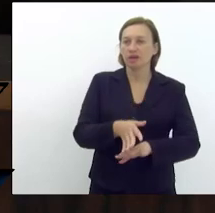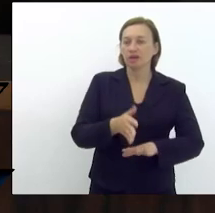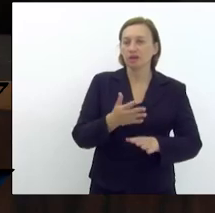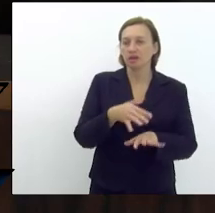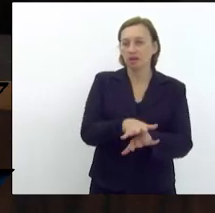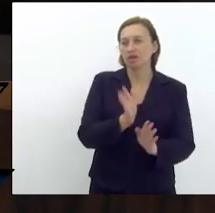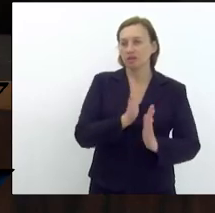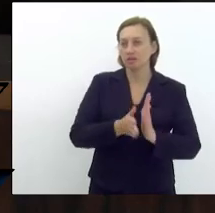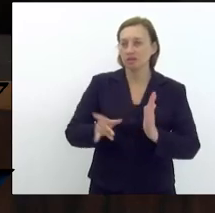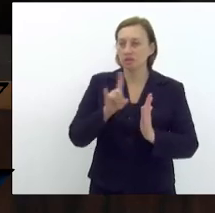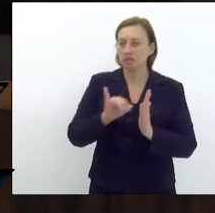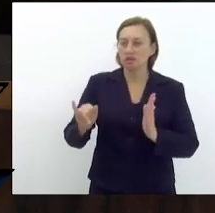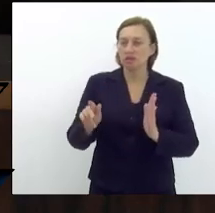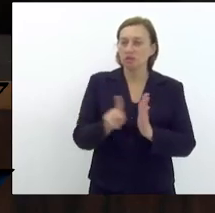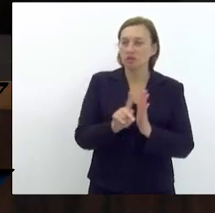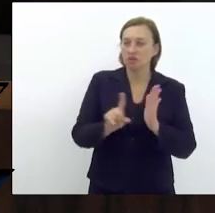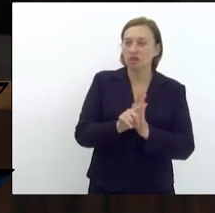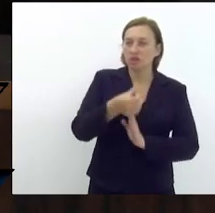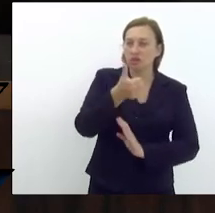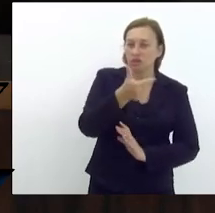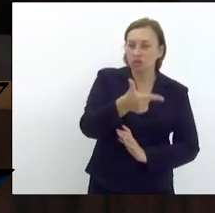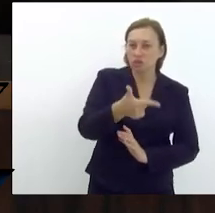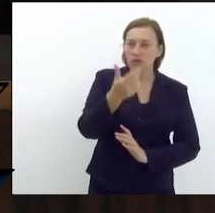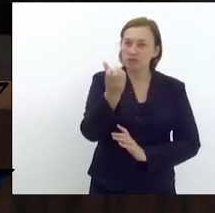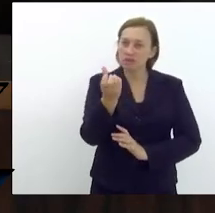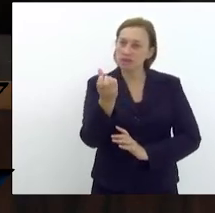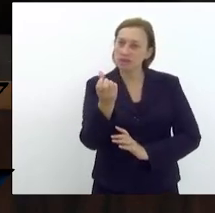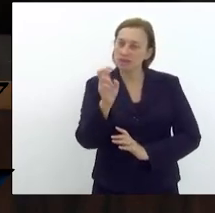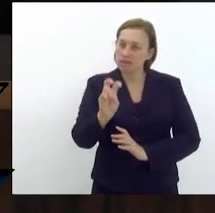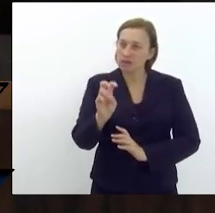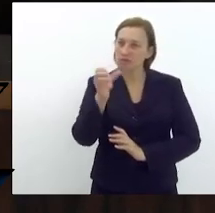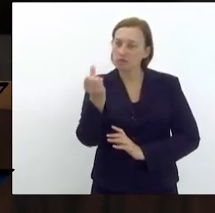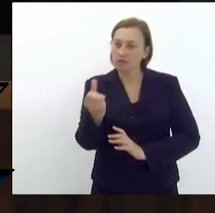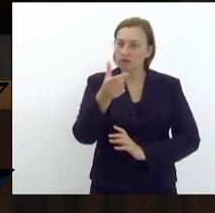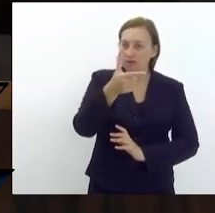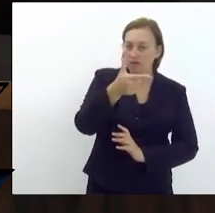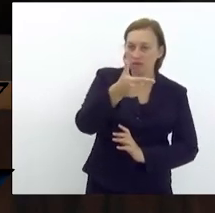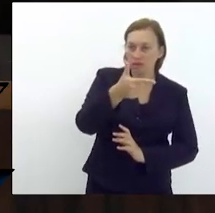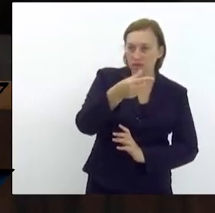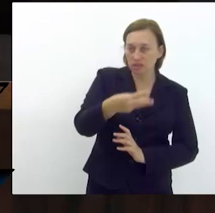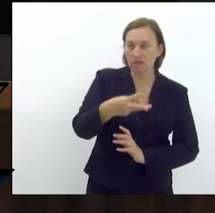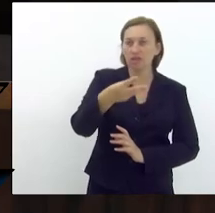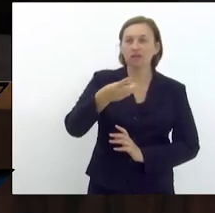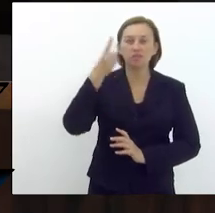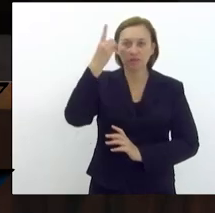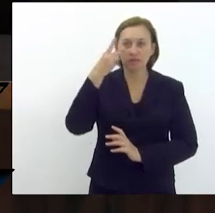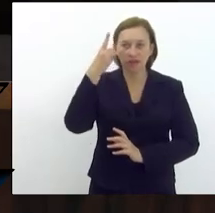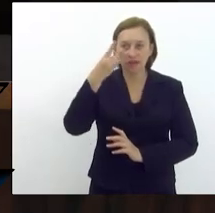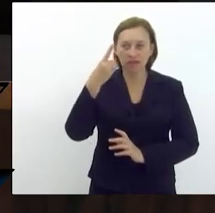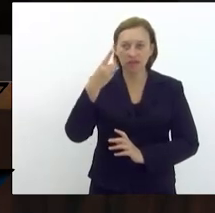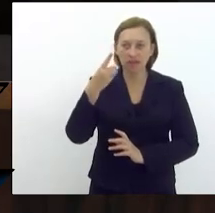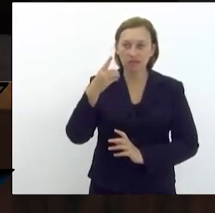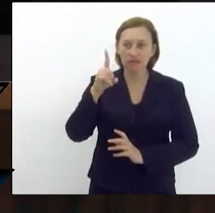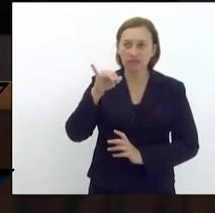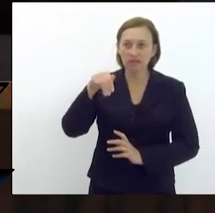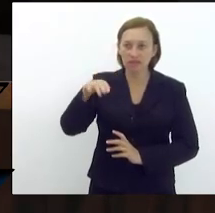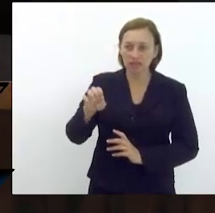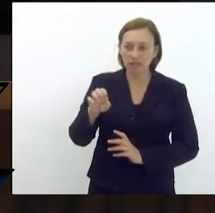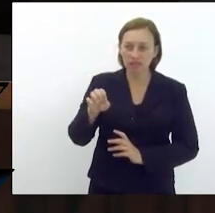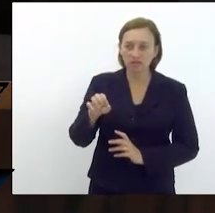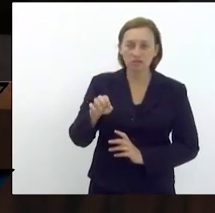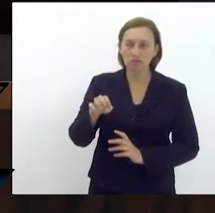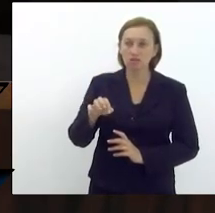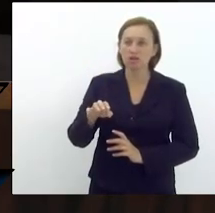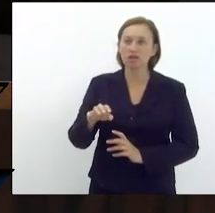da Ordem do dia projeto de lei 256 2023 deputada Dani mal em votação os soros que